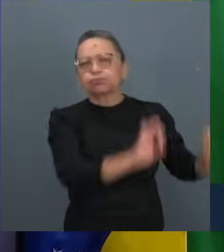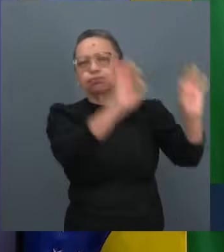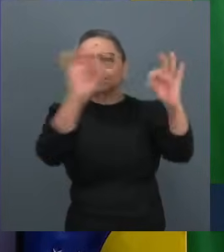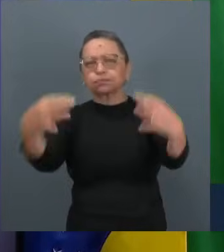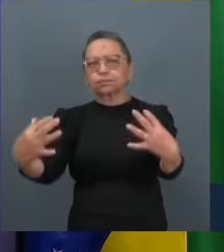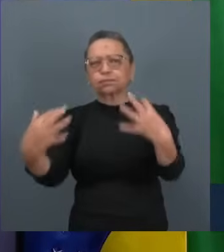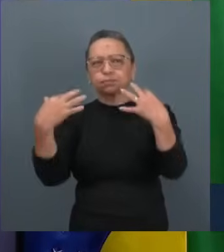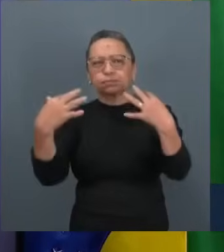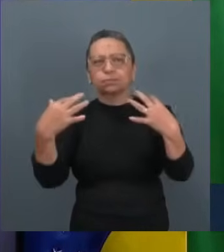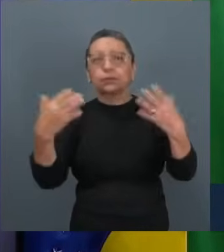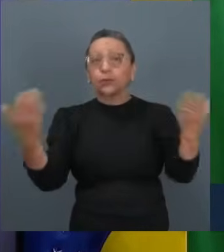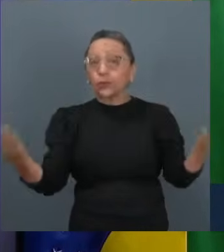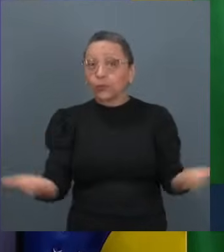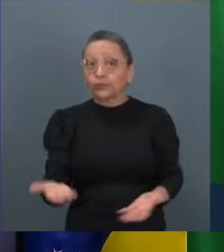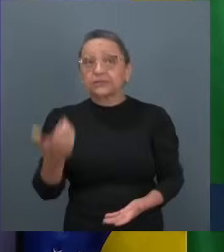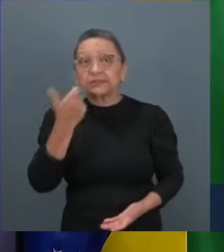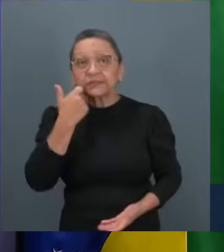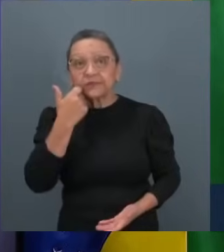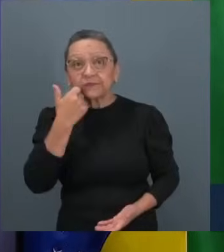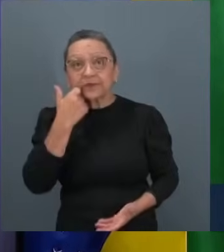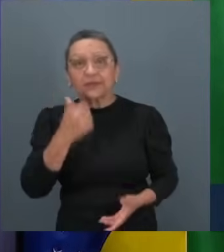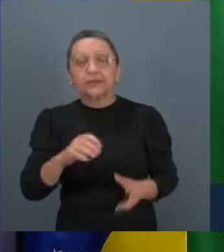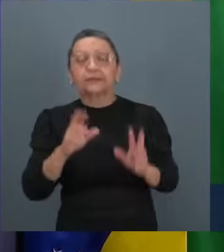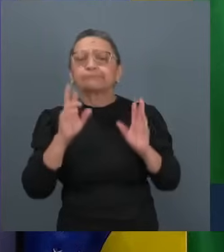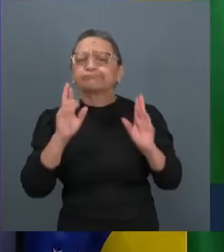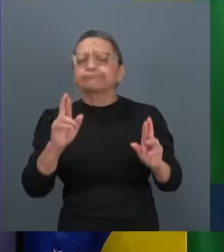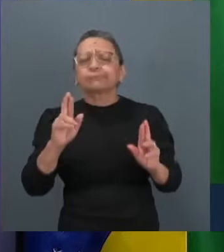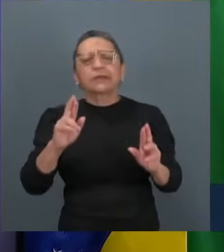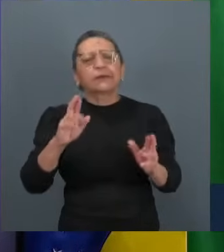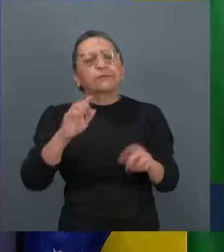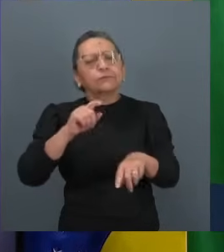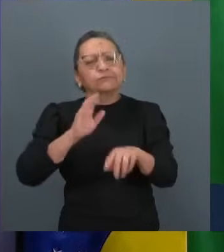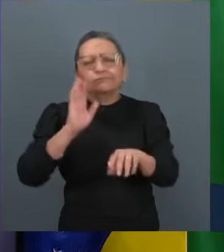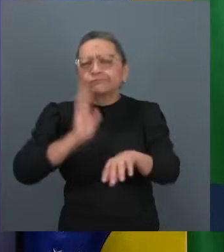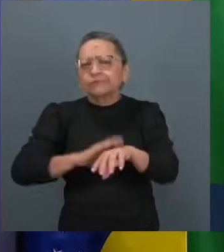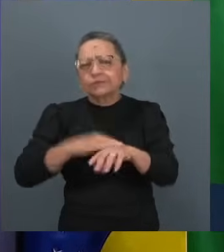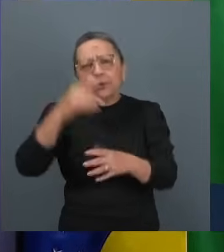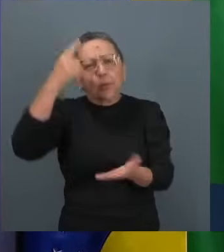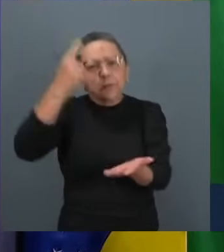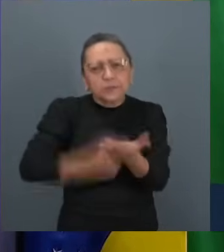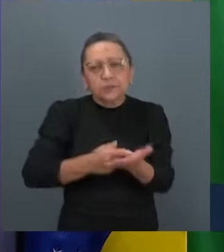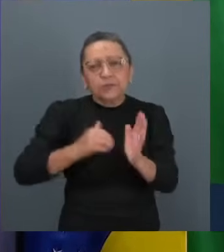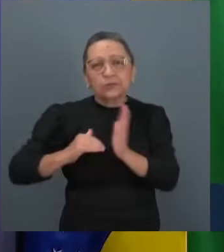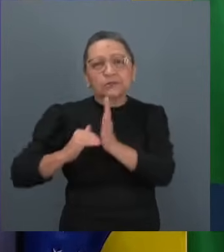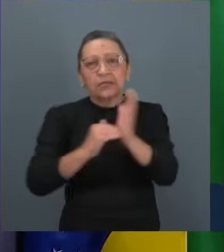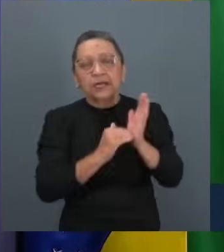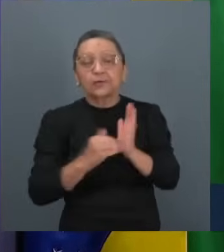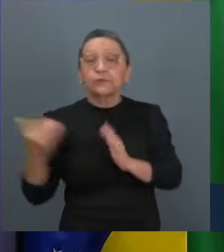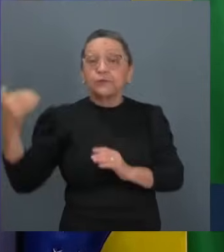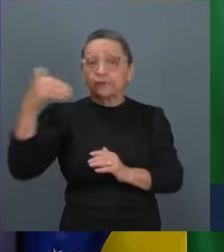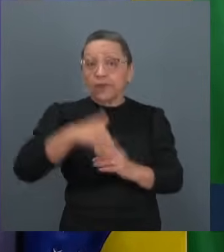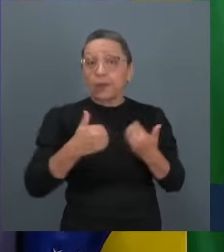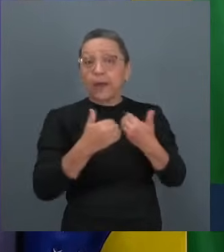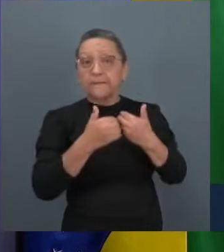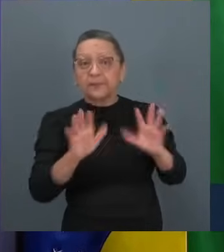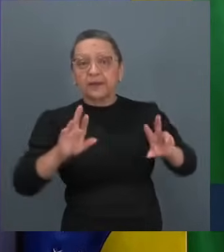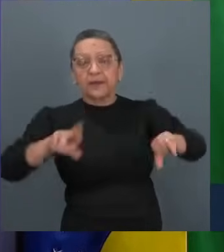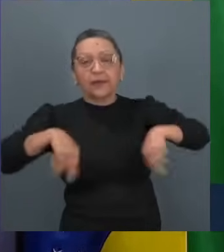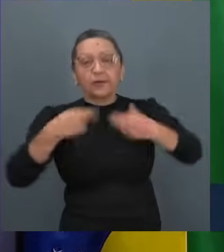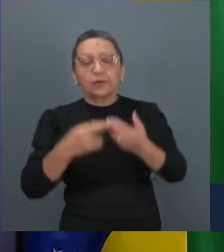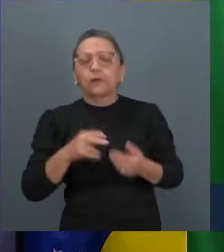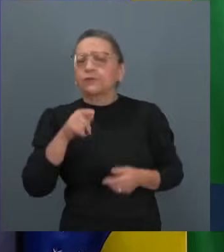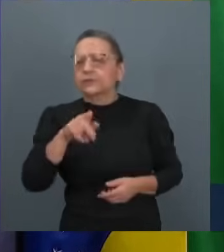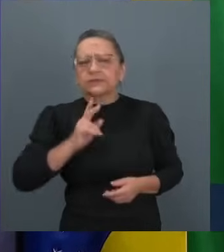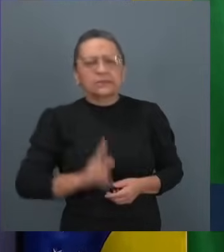nessa sexta-feira, graças ao seu compromisso com o Senado Federal, quero reiterar, o senhor